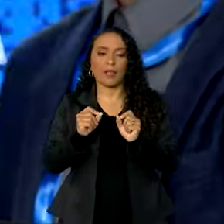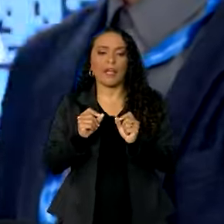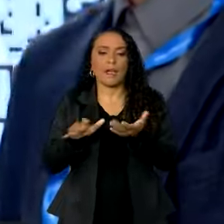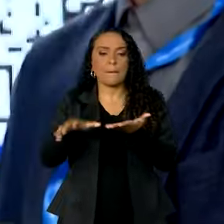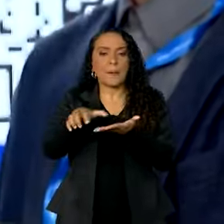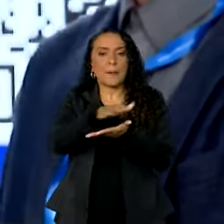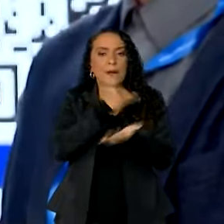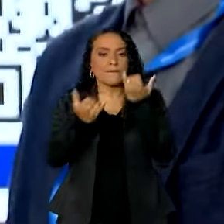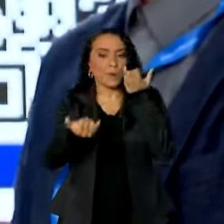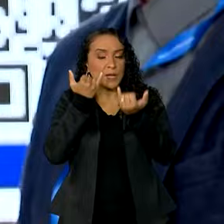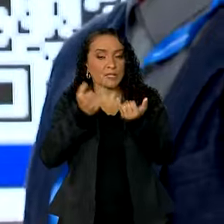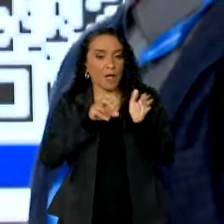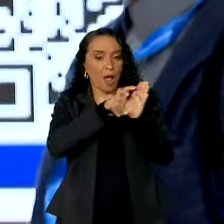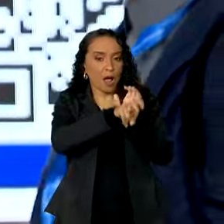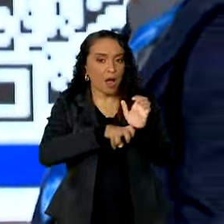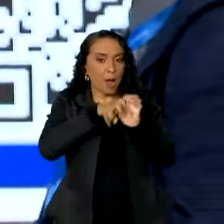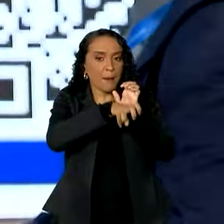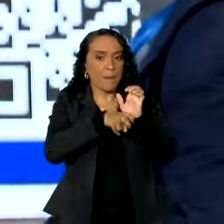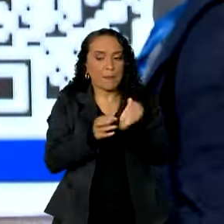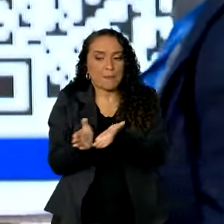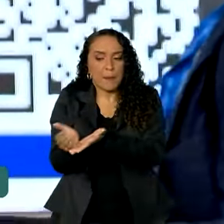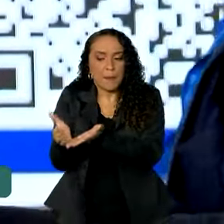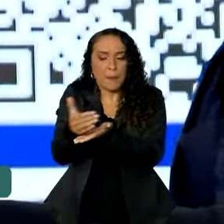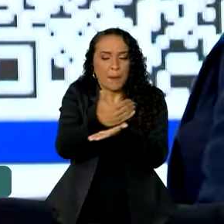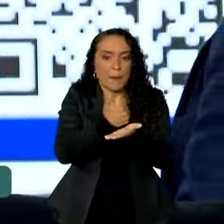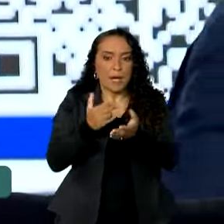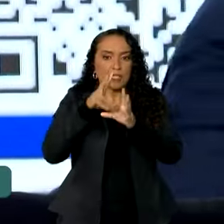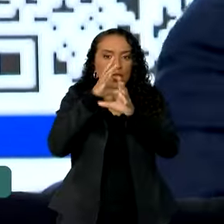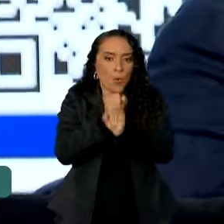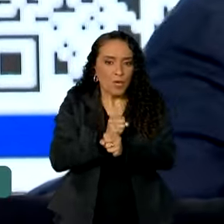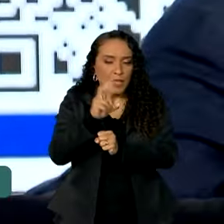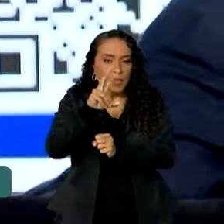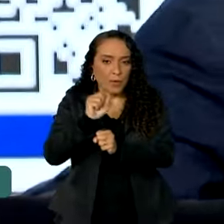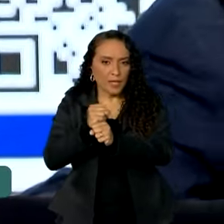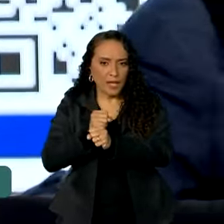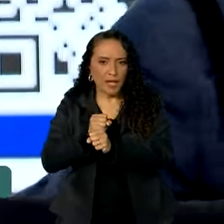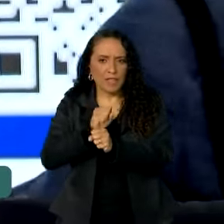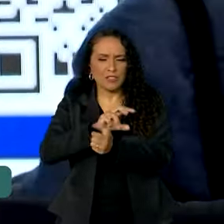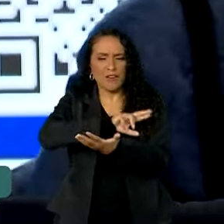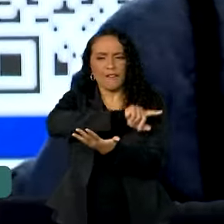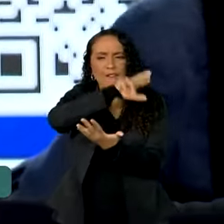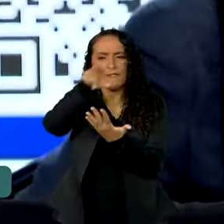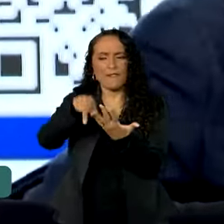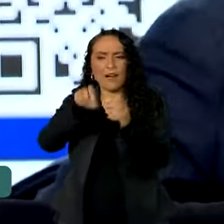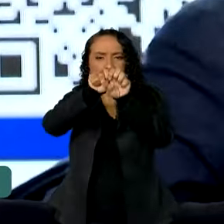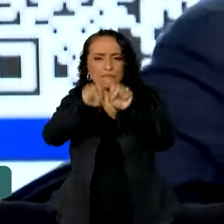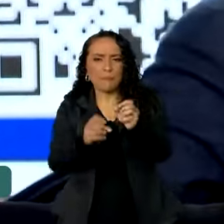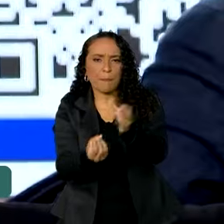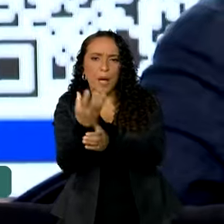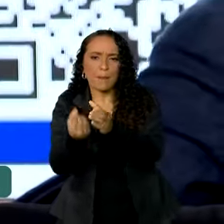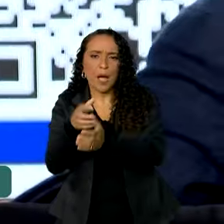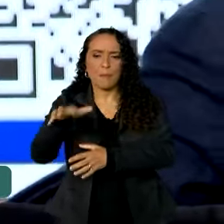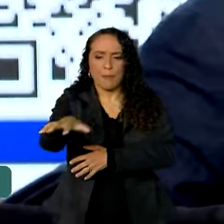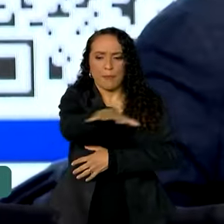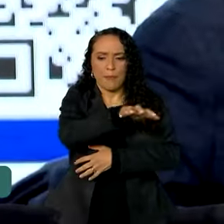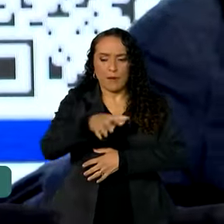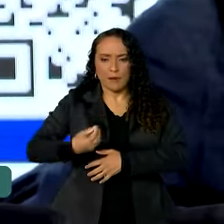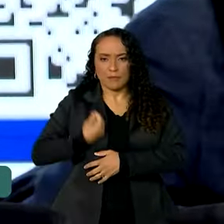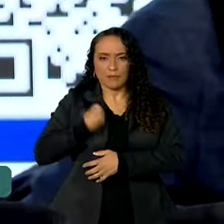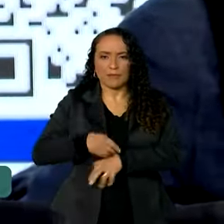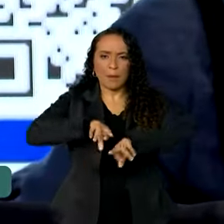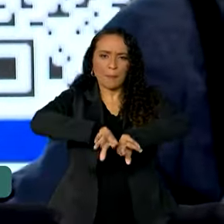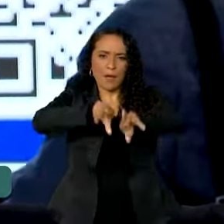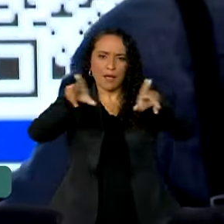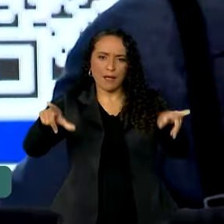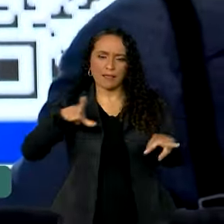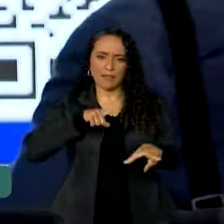dados e informações que a Embrapa coletou nesses últimos 50 anos, de vários sistemas de produção, para vários biomas, o tipo de variedade